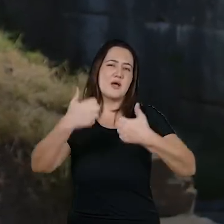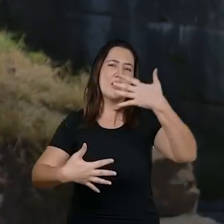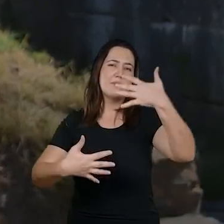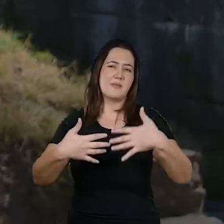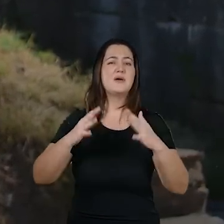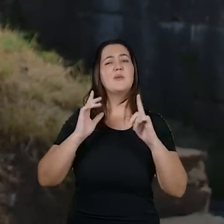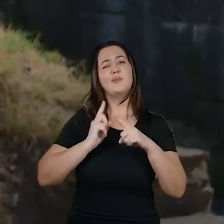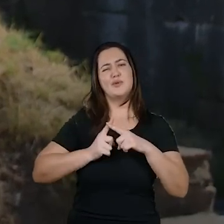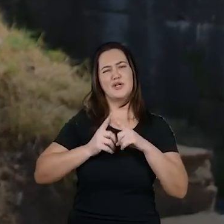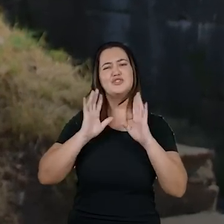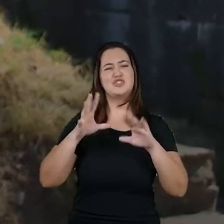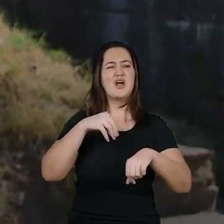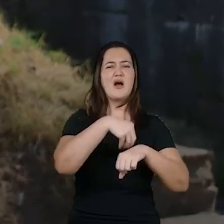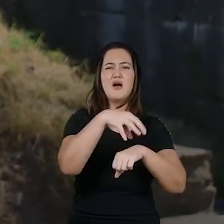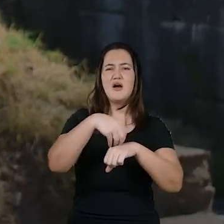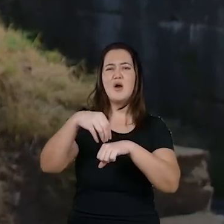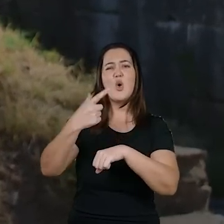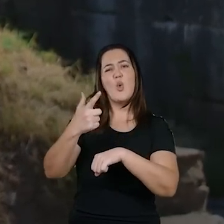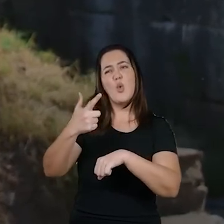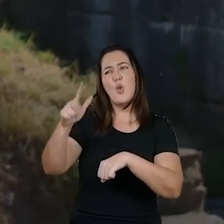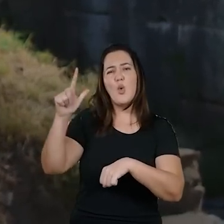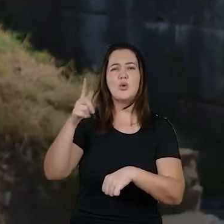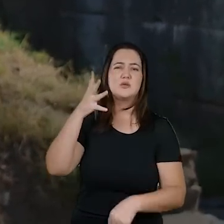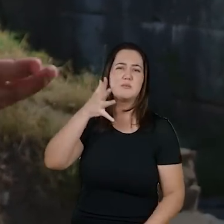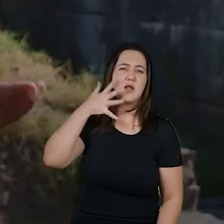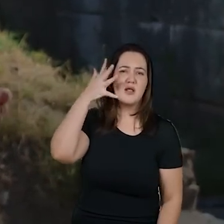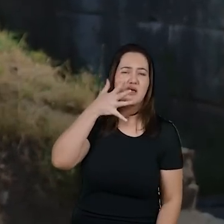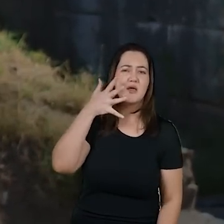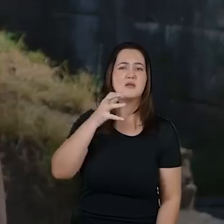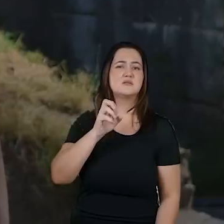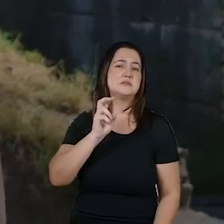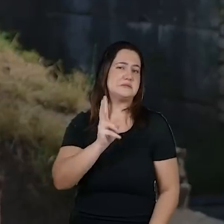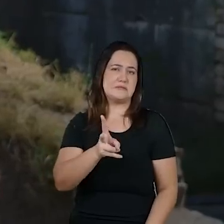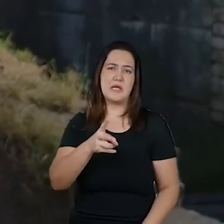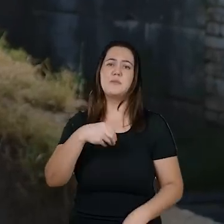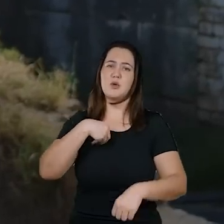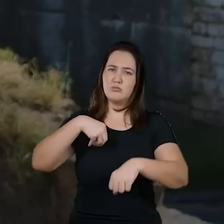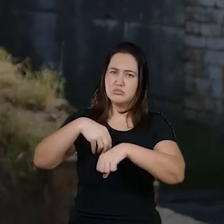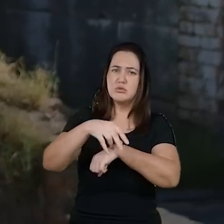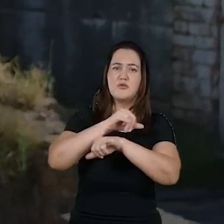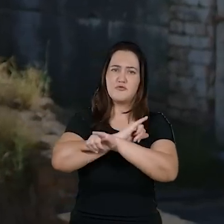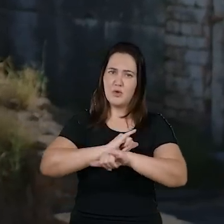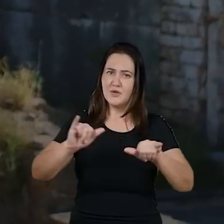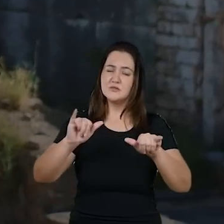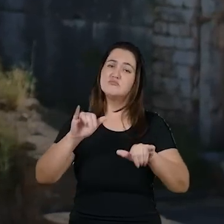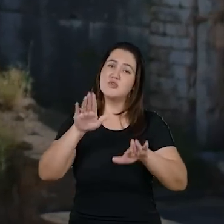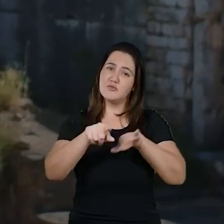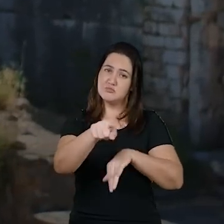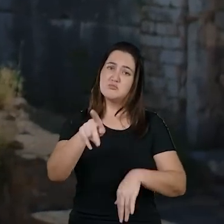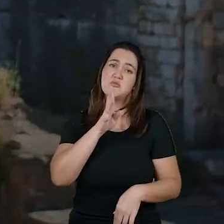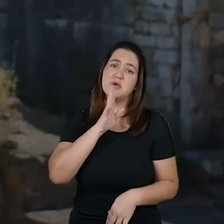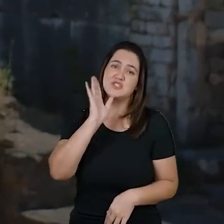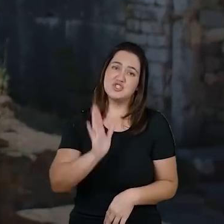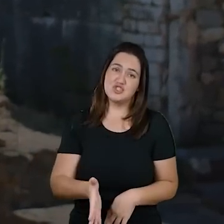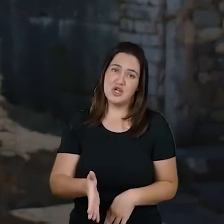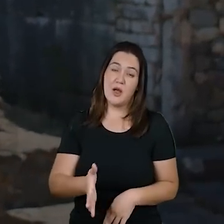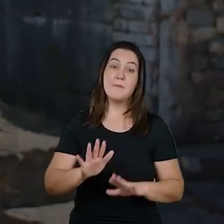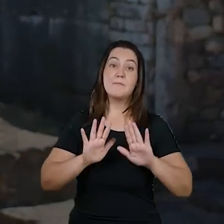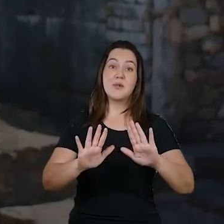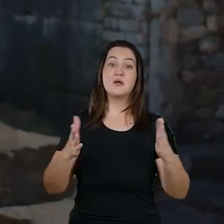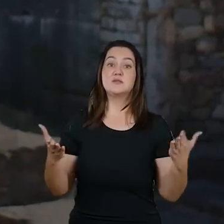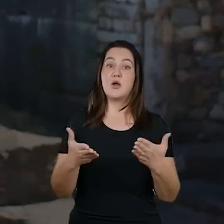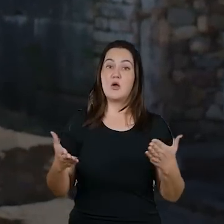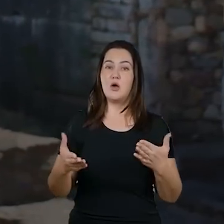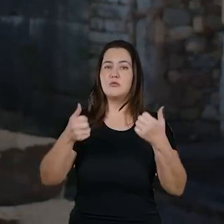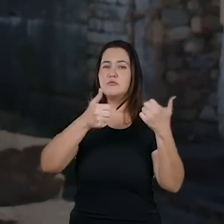aqui quando eu anunciei isso numa palestra, numa pregação, e talvez você tenha até assistido essa informação que eu dei através